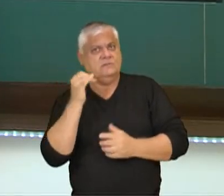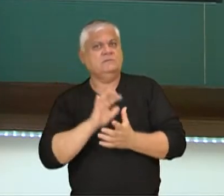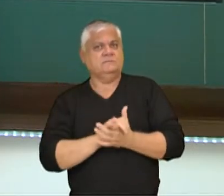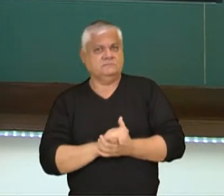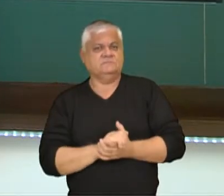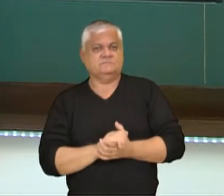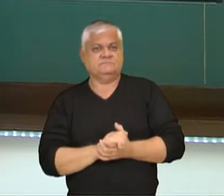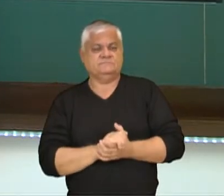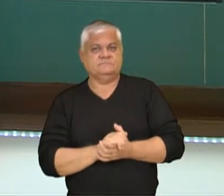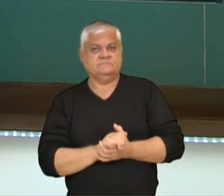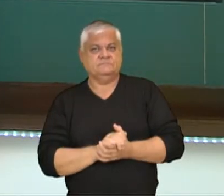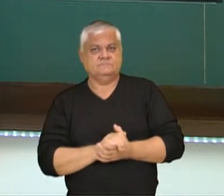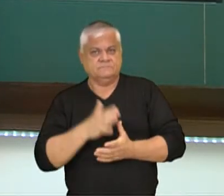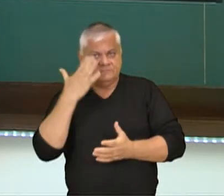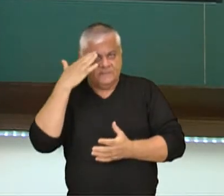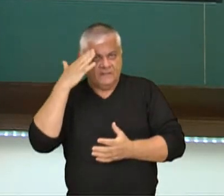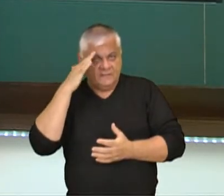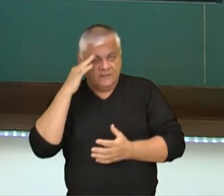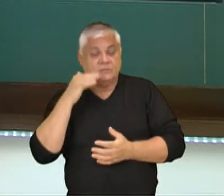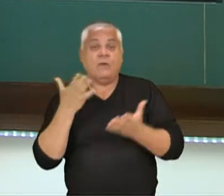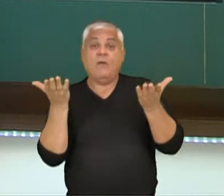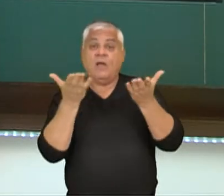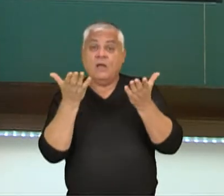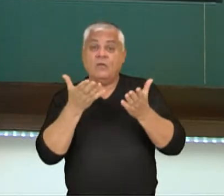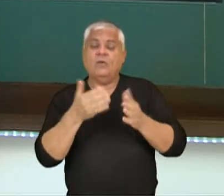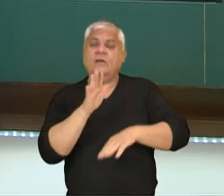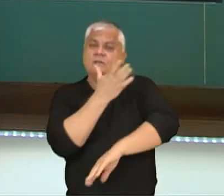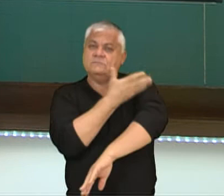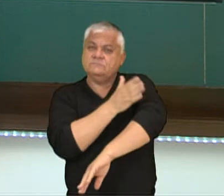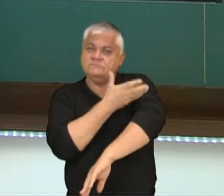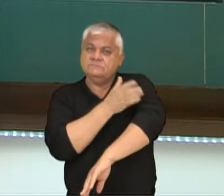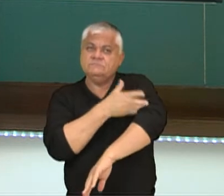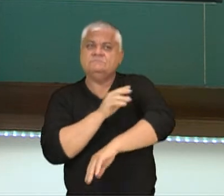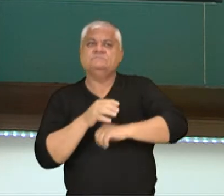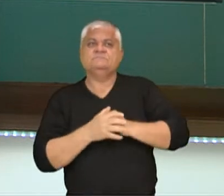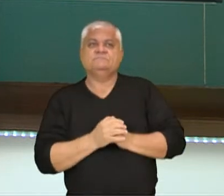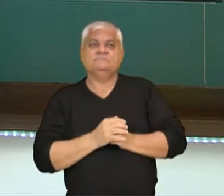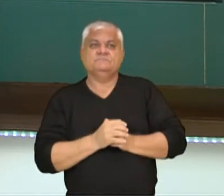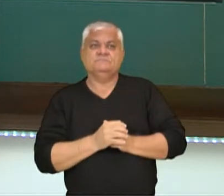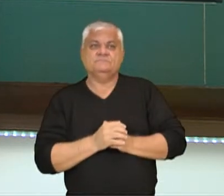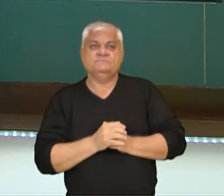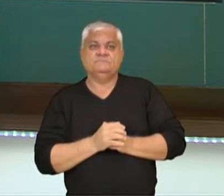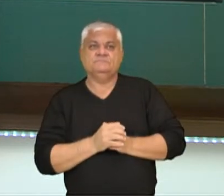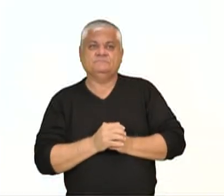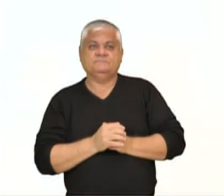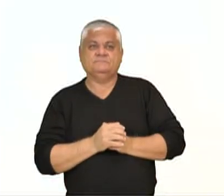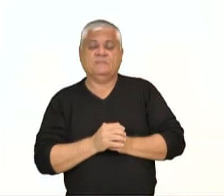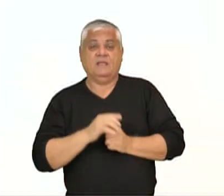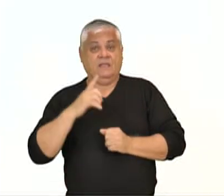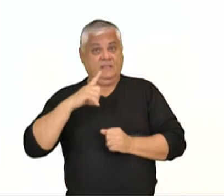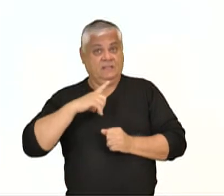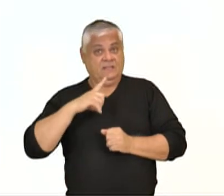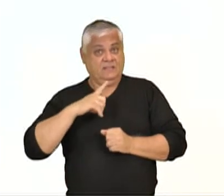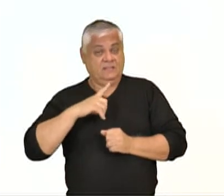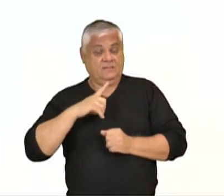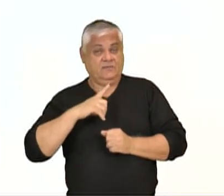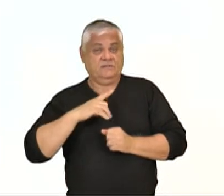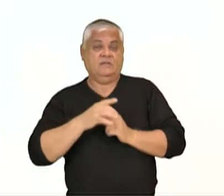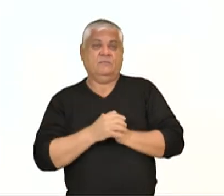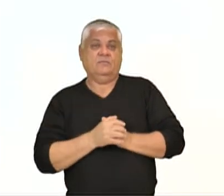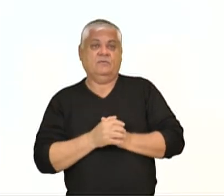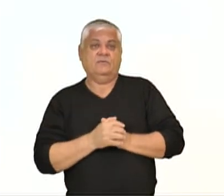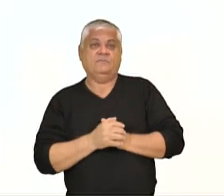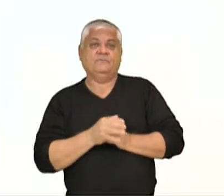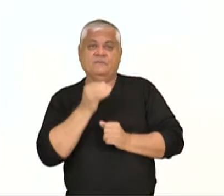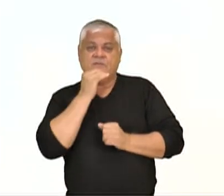se você pegou essa parte, vou trazer aqui um exercício para você. Ele fala assim, ó, existe a possibilidade de